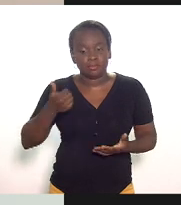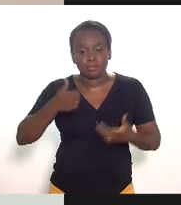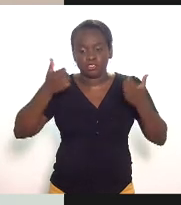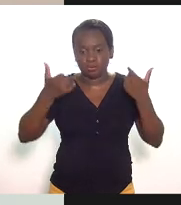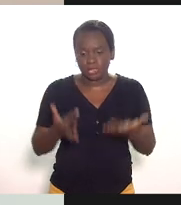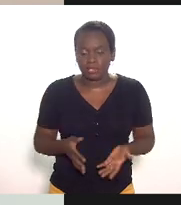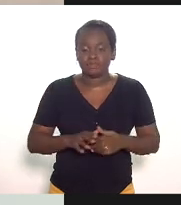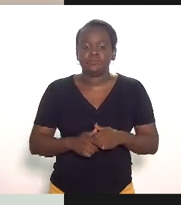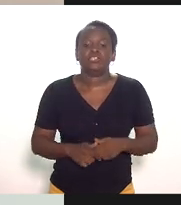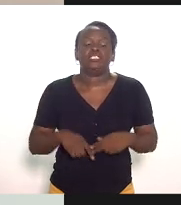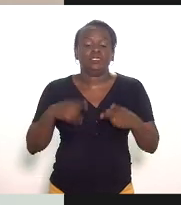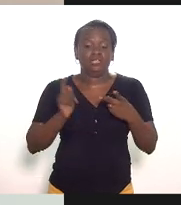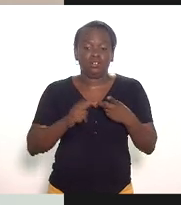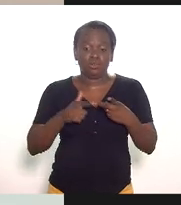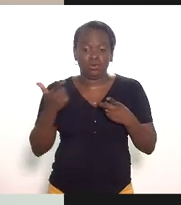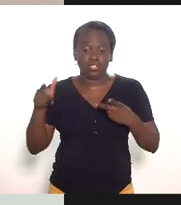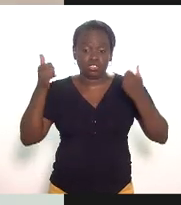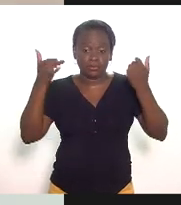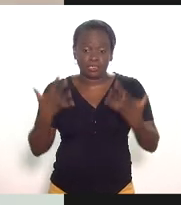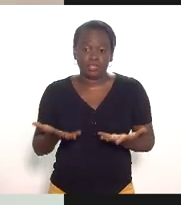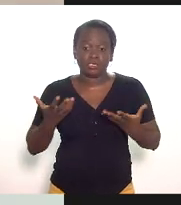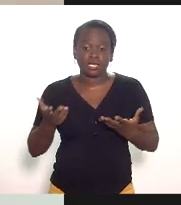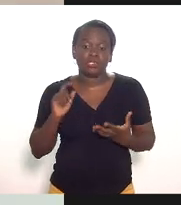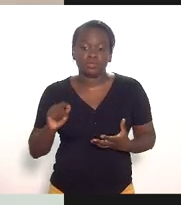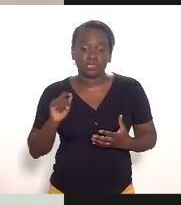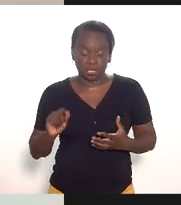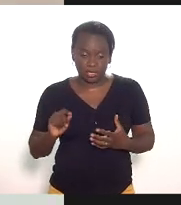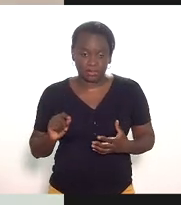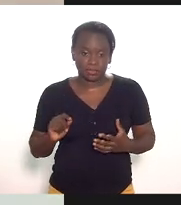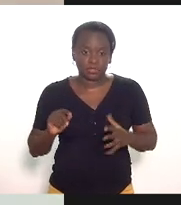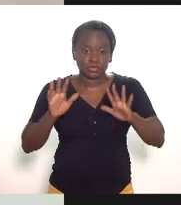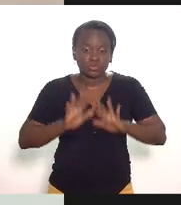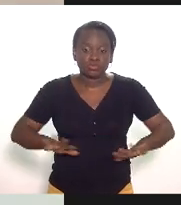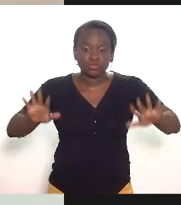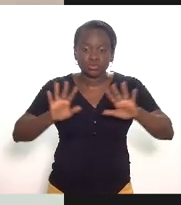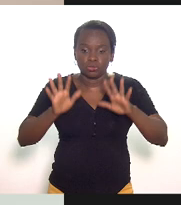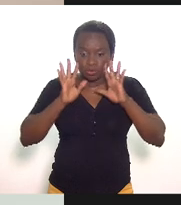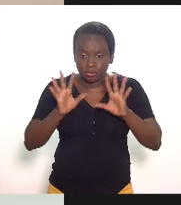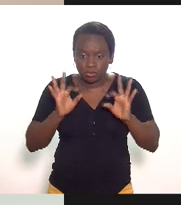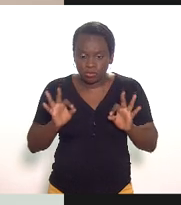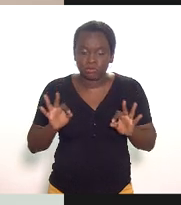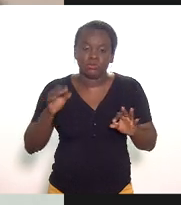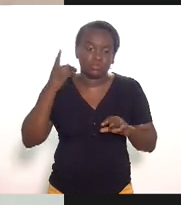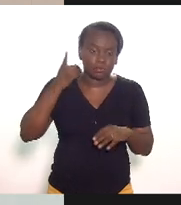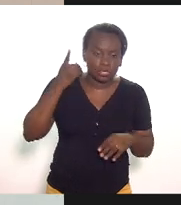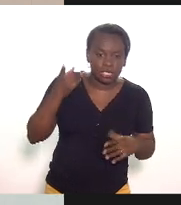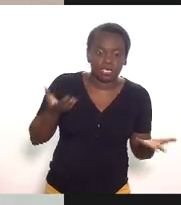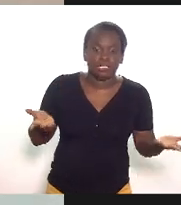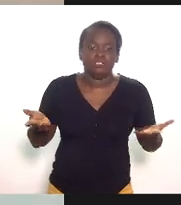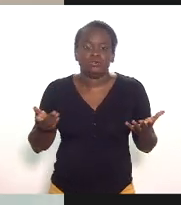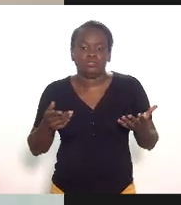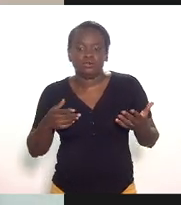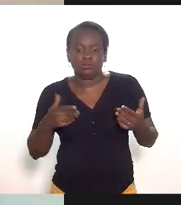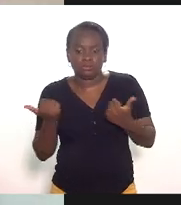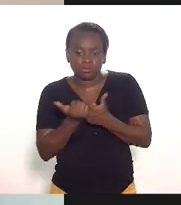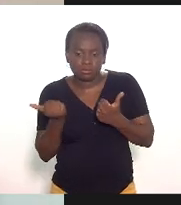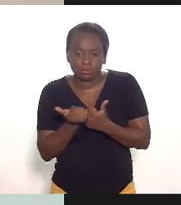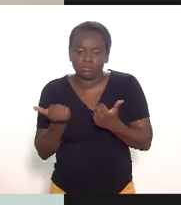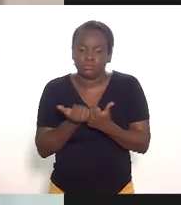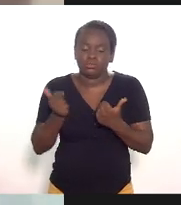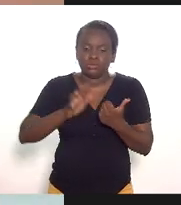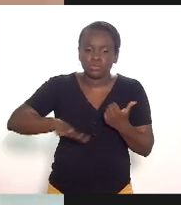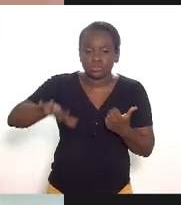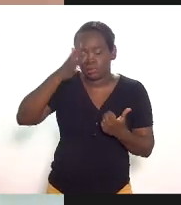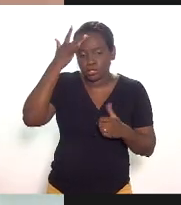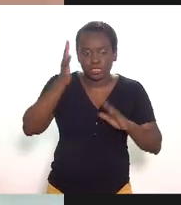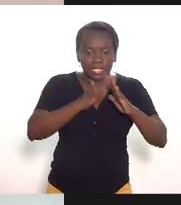destacar. Uma outra questão que eu queria colocar aqui para todos que estão me ouvindo, todos os deputados, todos os assessores, o pessoal